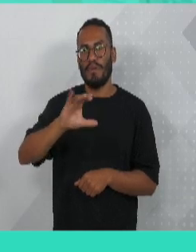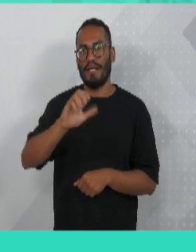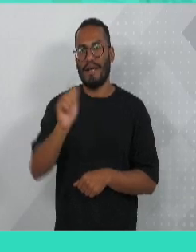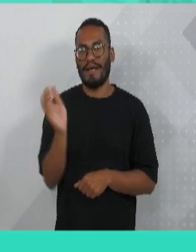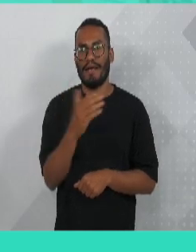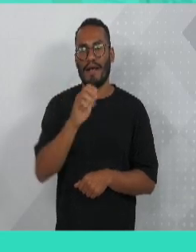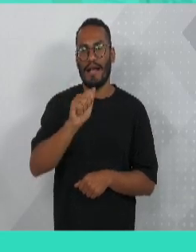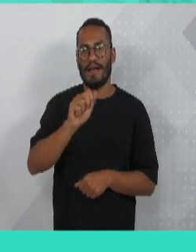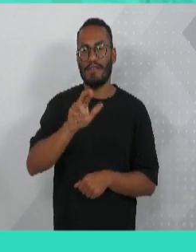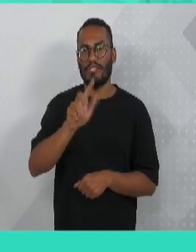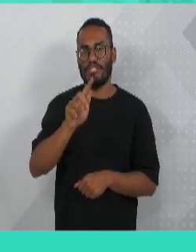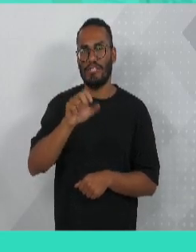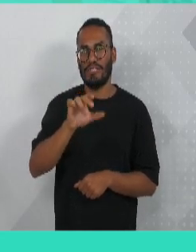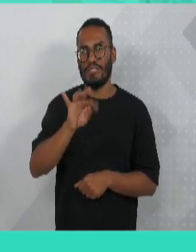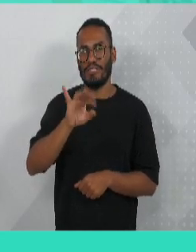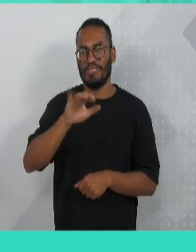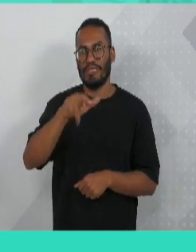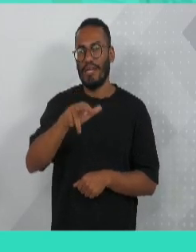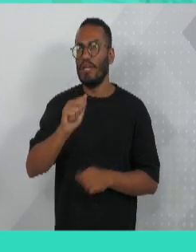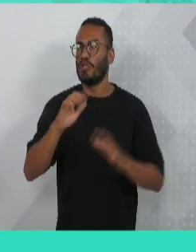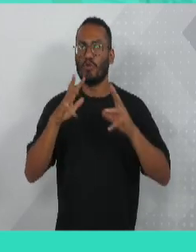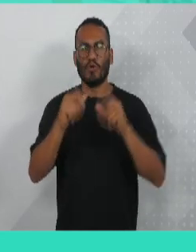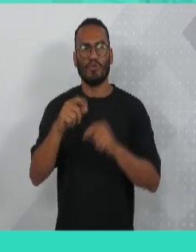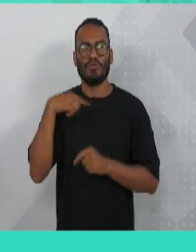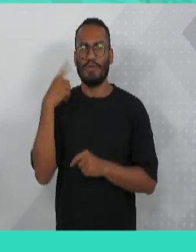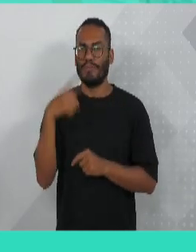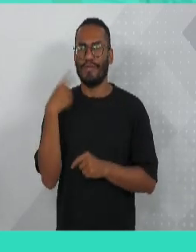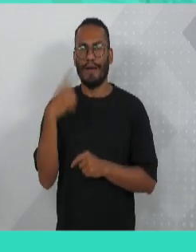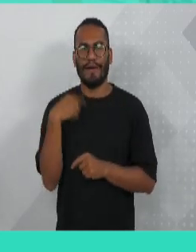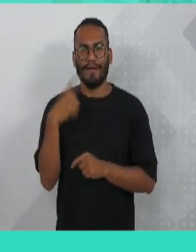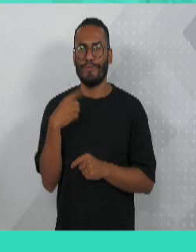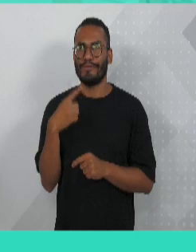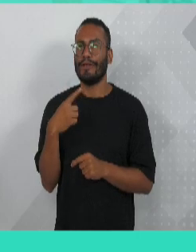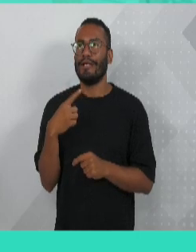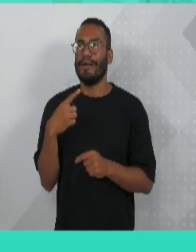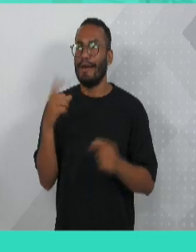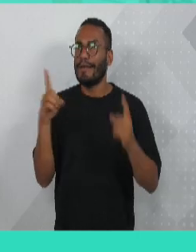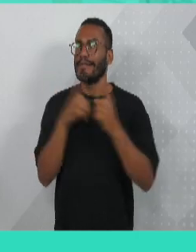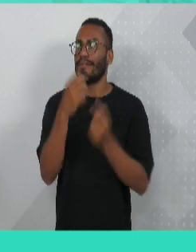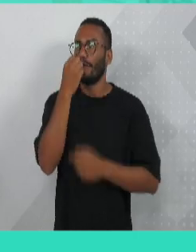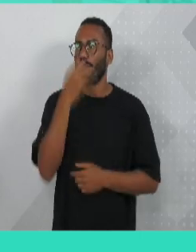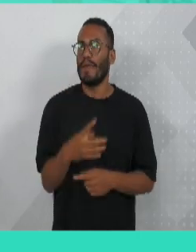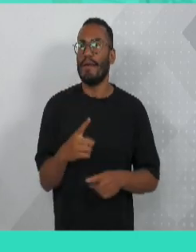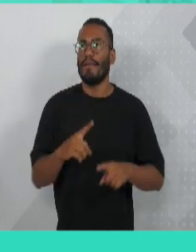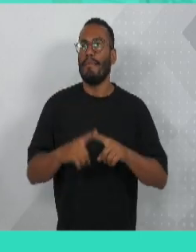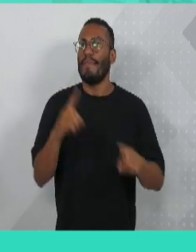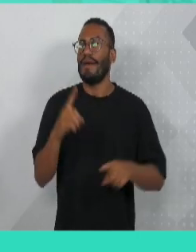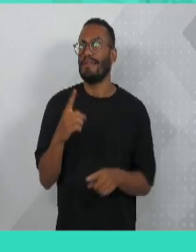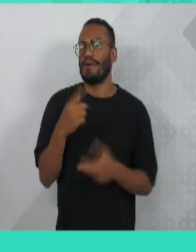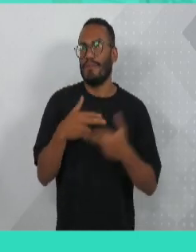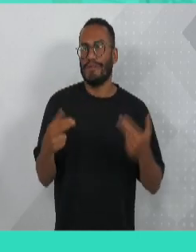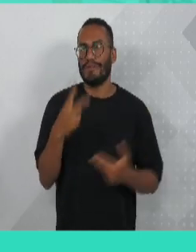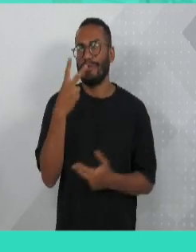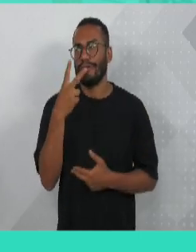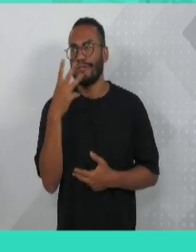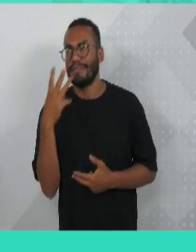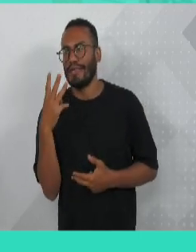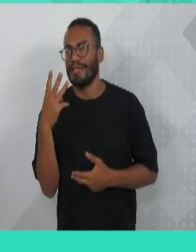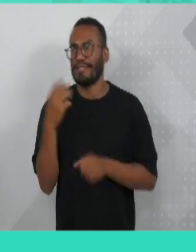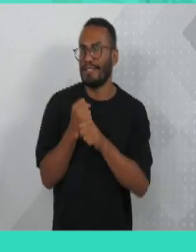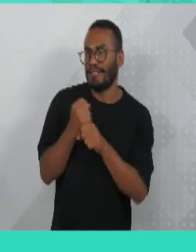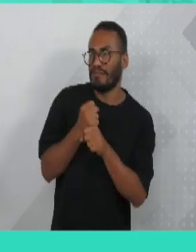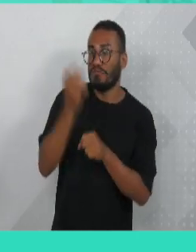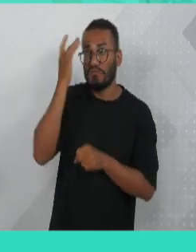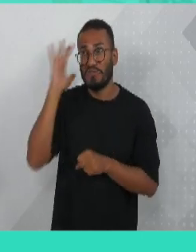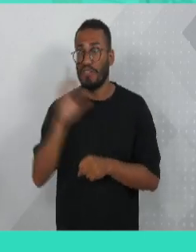que isso já todos os deputados nos atenderam bem então assim só que isso aí a gente sabe que as coisas para dois três anos não sei um